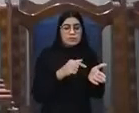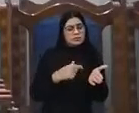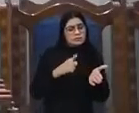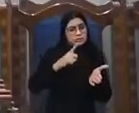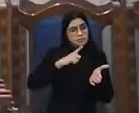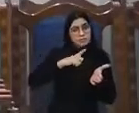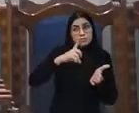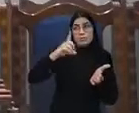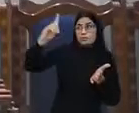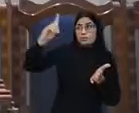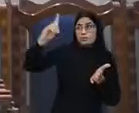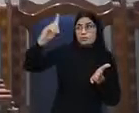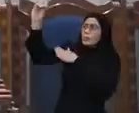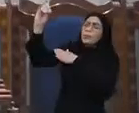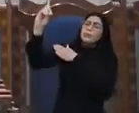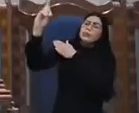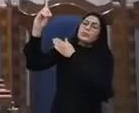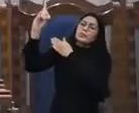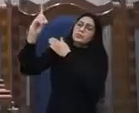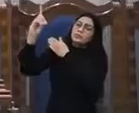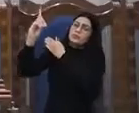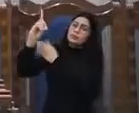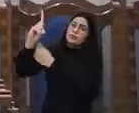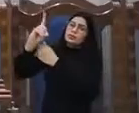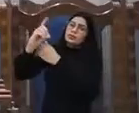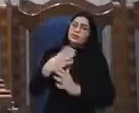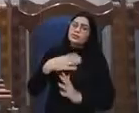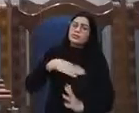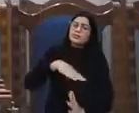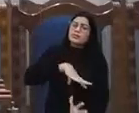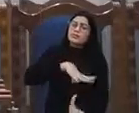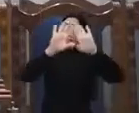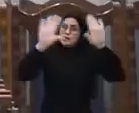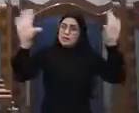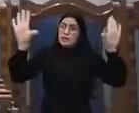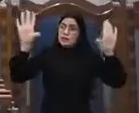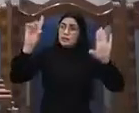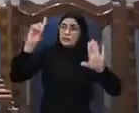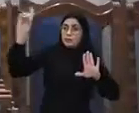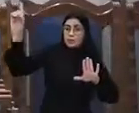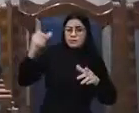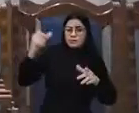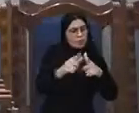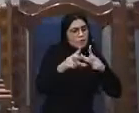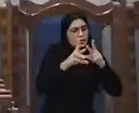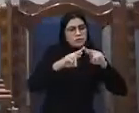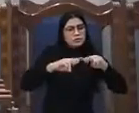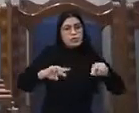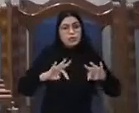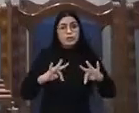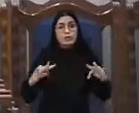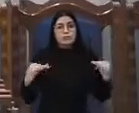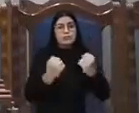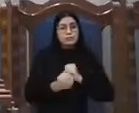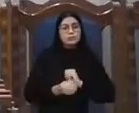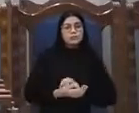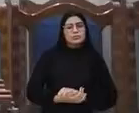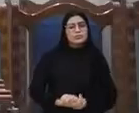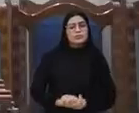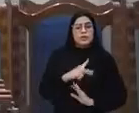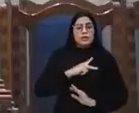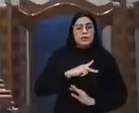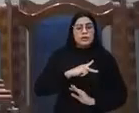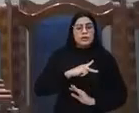tem solução para todos os nossos problemas, e é exatamente isso que o apóstolo Paulo quer mostrar para aquela